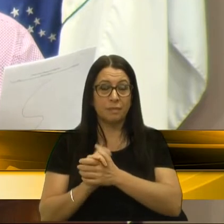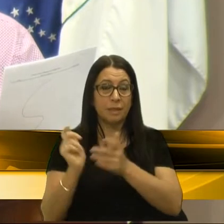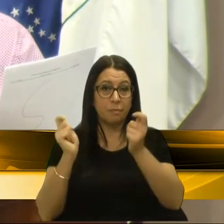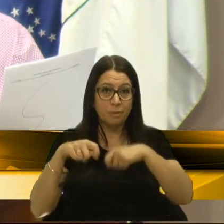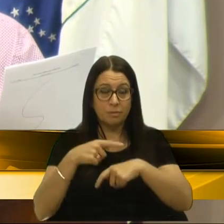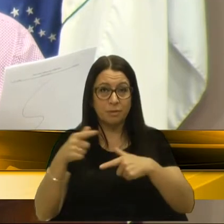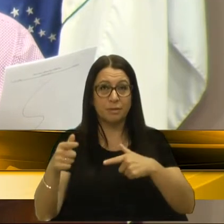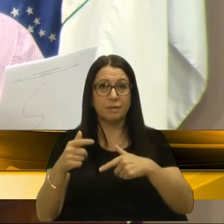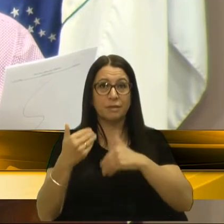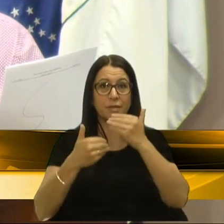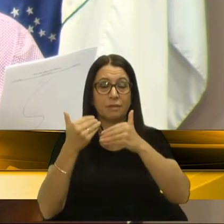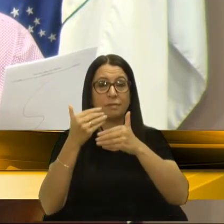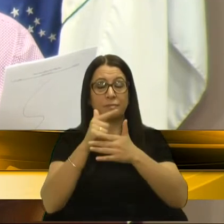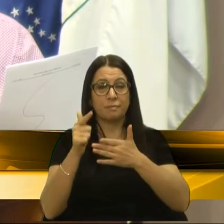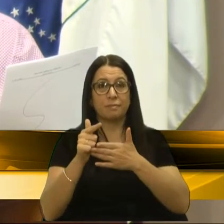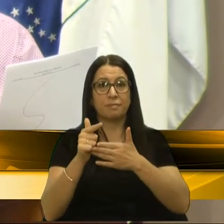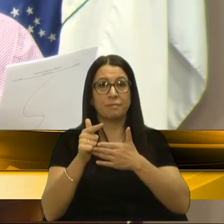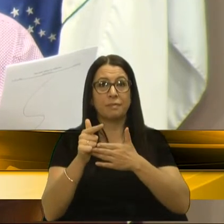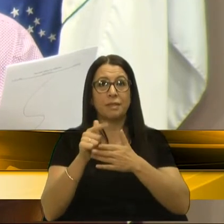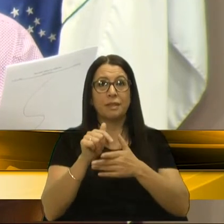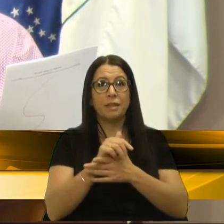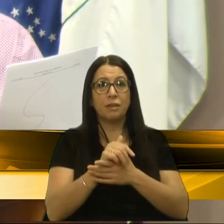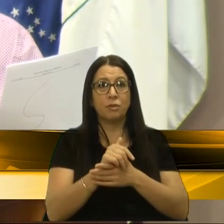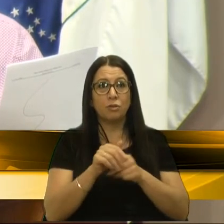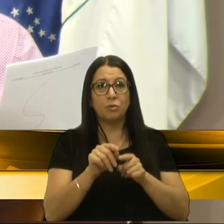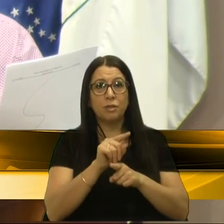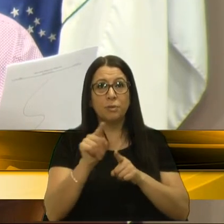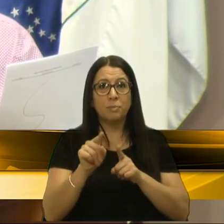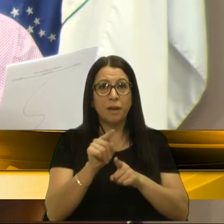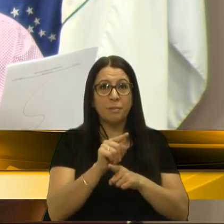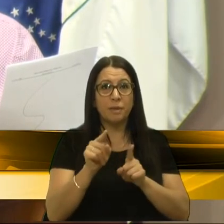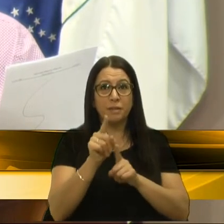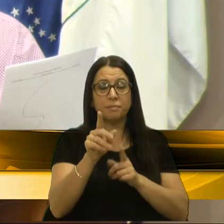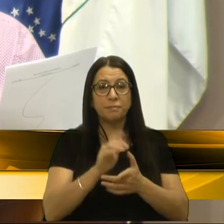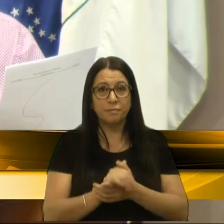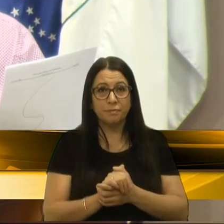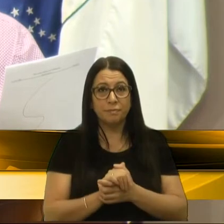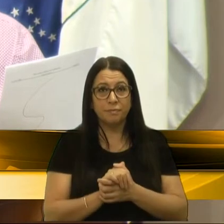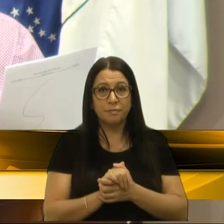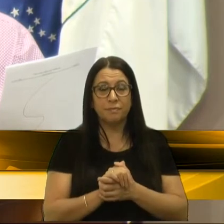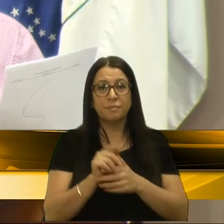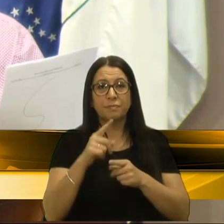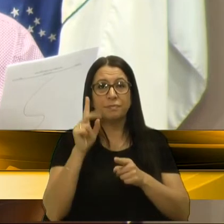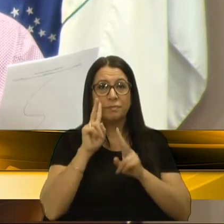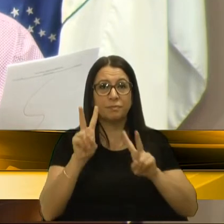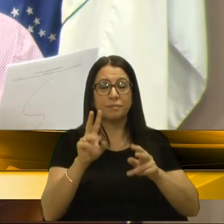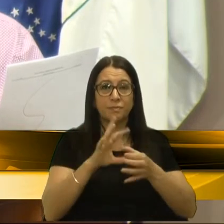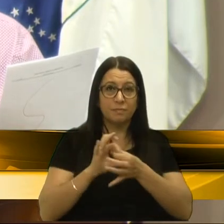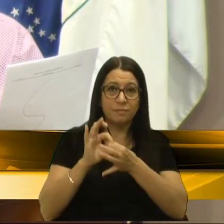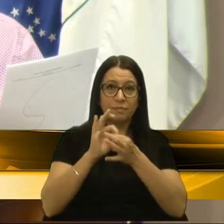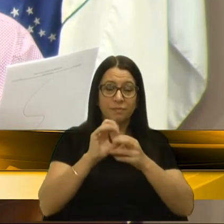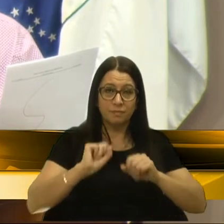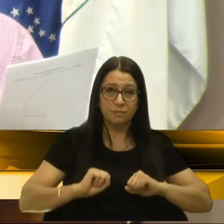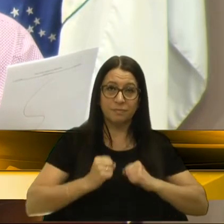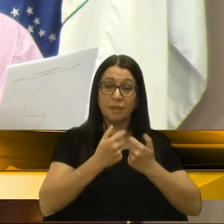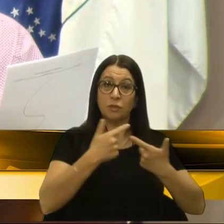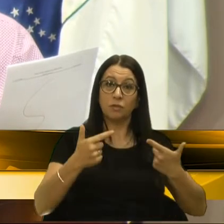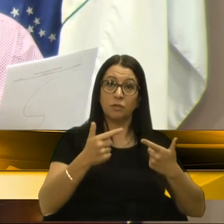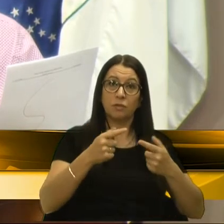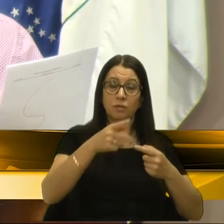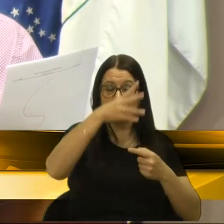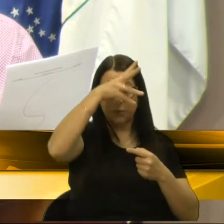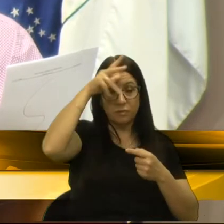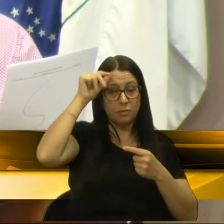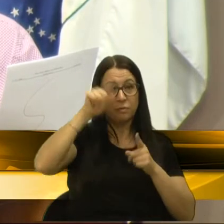de envolver-se com o embelezamento da cidade acima de tudo. Visa unir esforços, atuação do poder